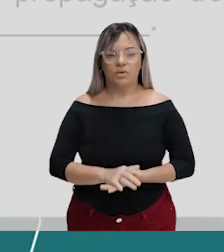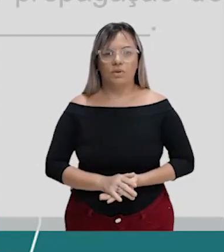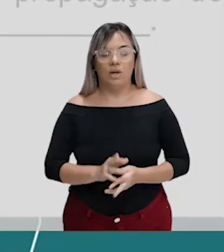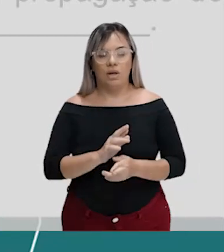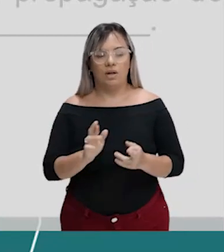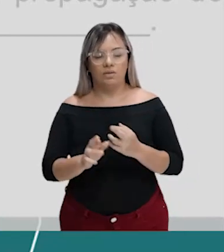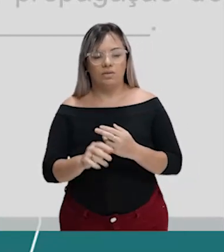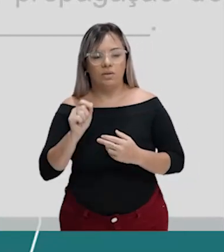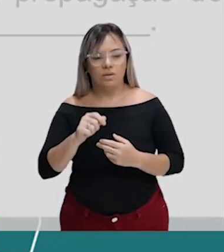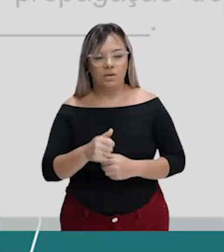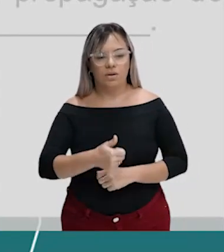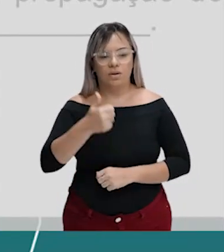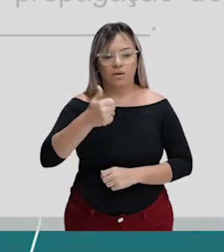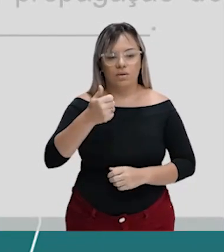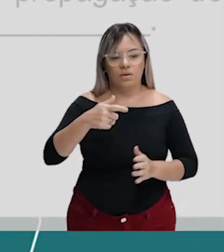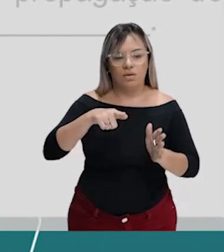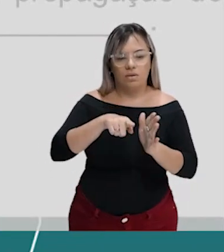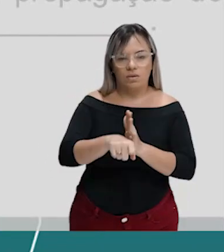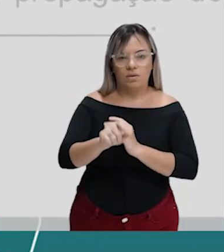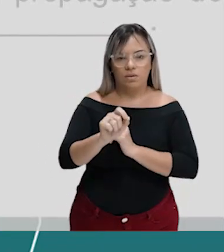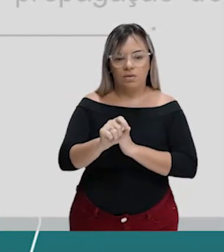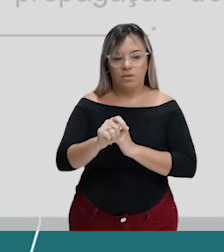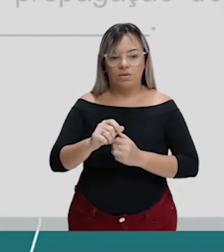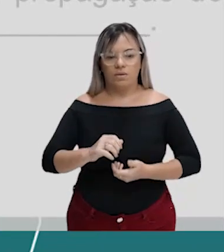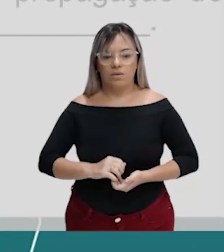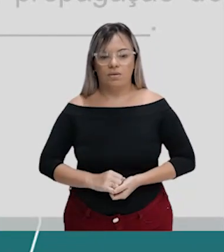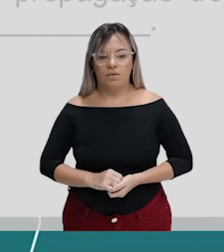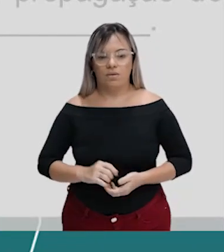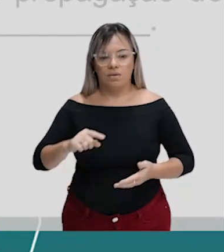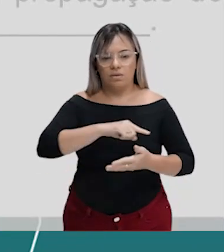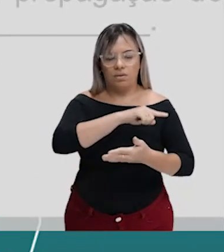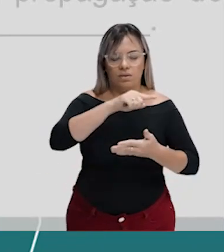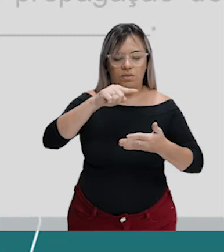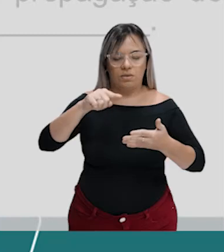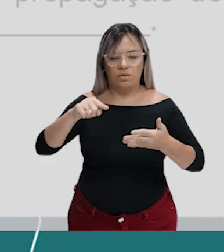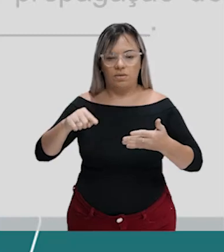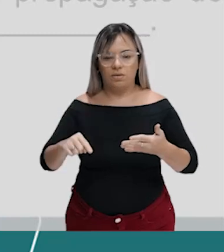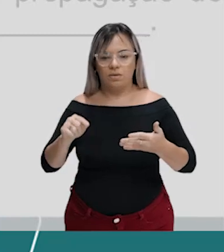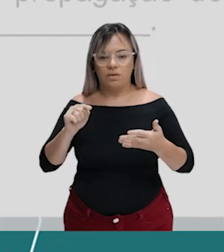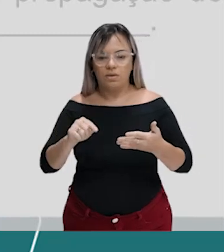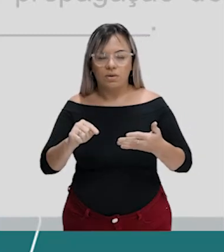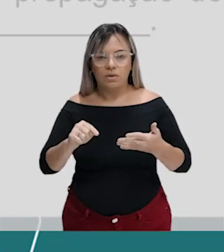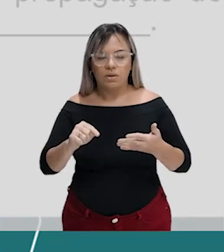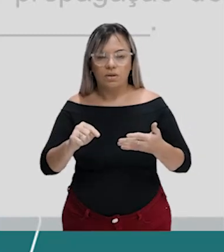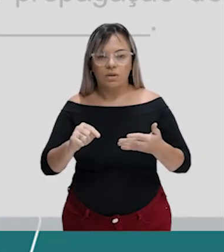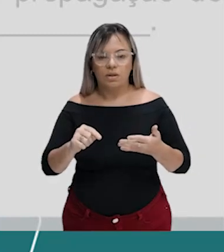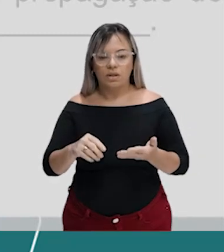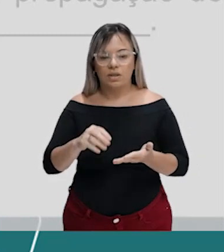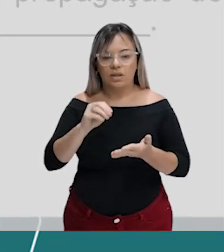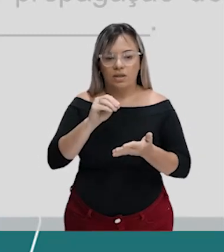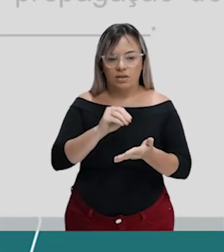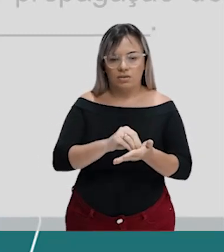seguinte: selecione a alternativa que supre as omissões